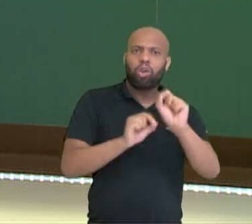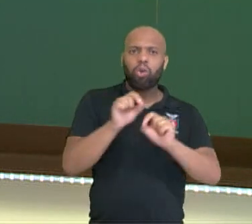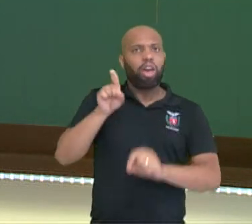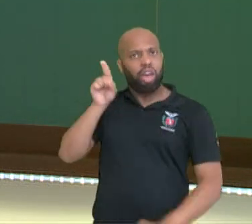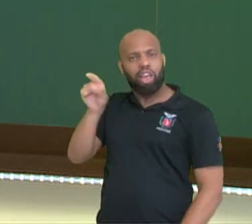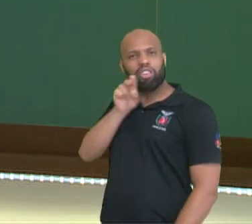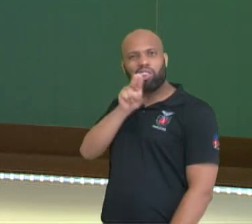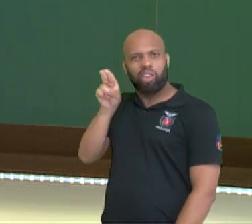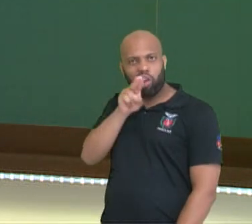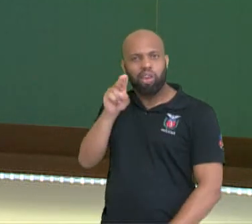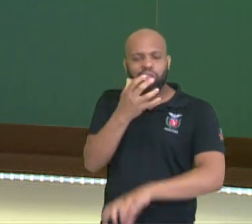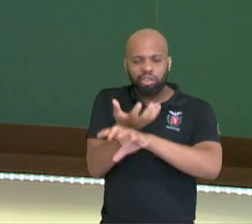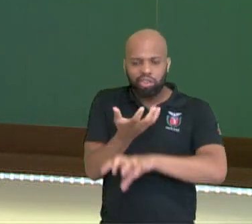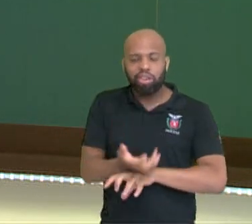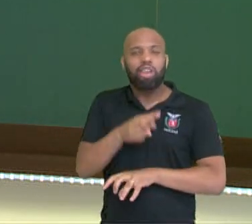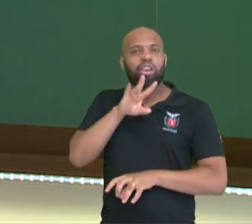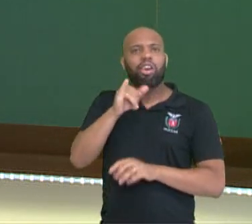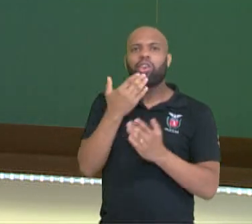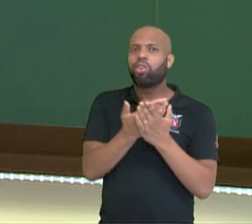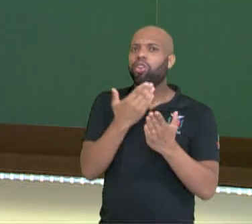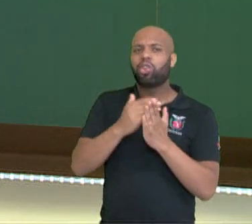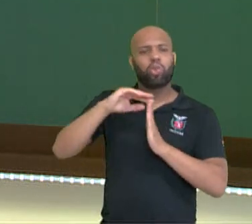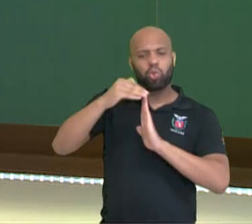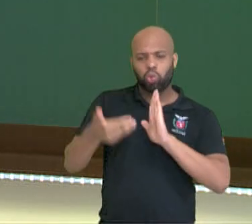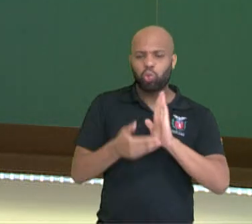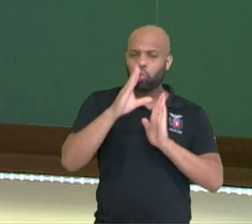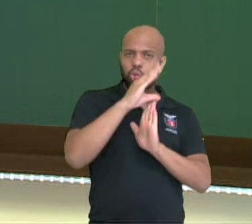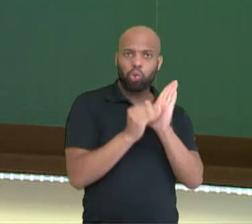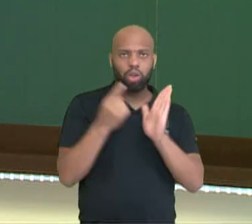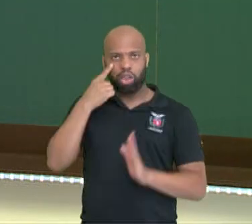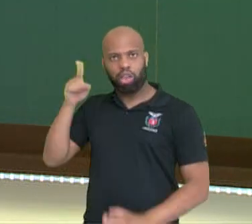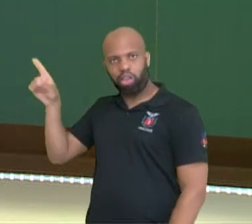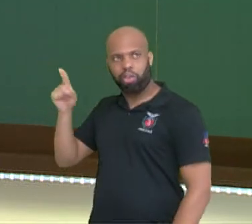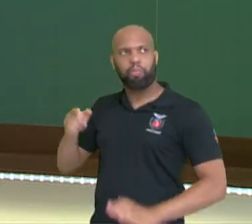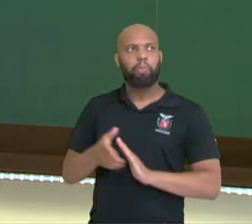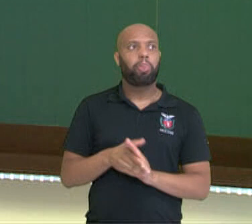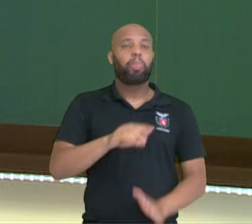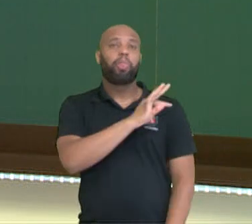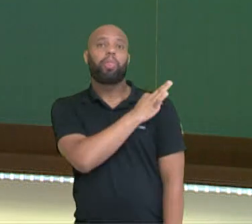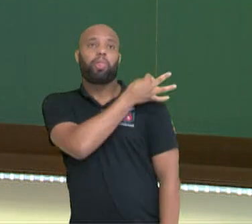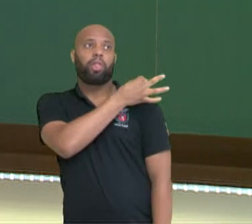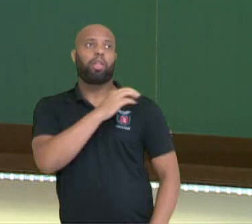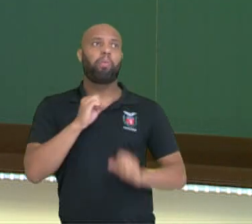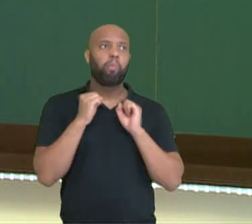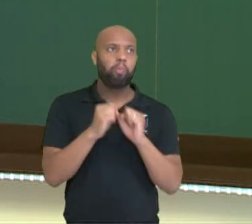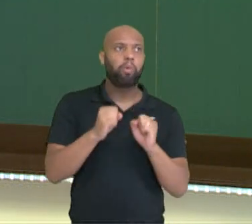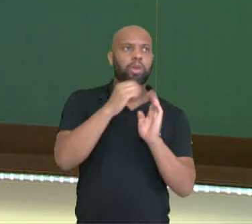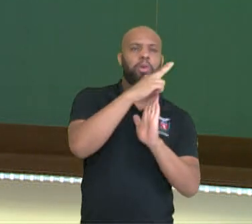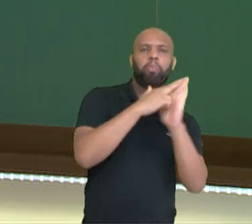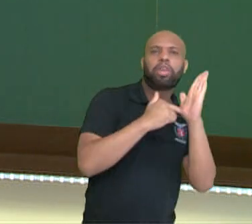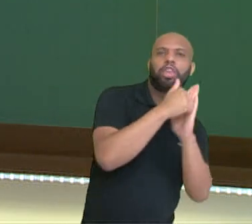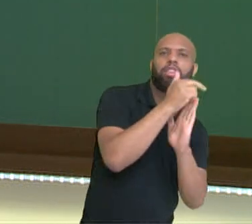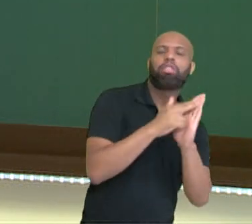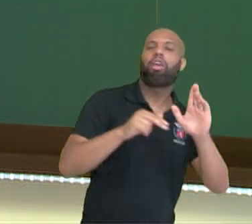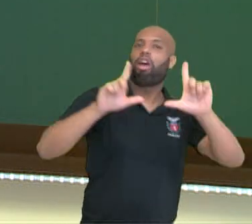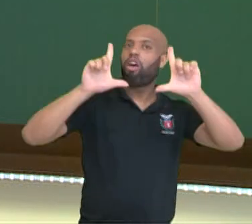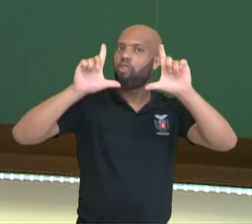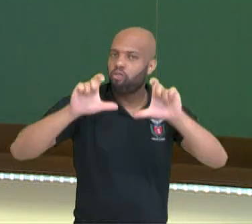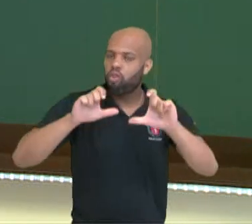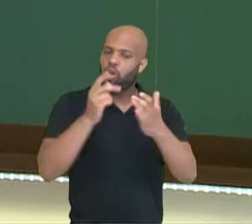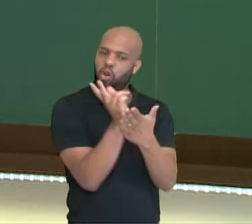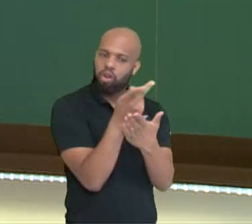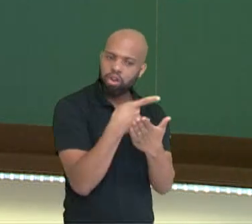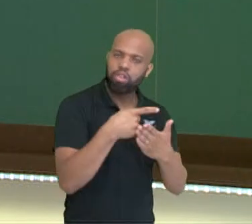trabalhar todo esse conteúdo especificamente, tá? Técnica. Técnica ela pode ser de pintura, fotografia,